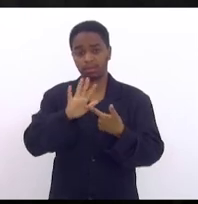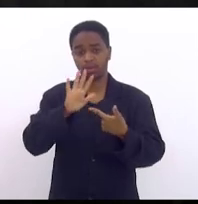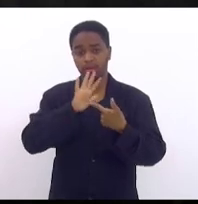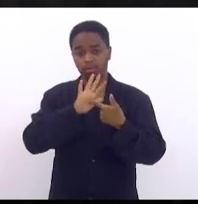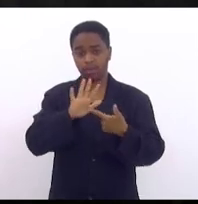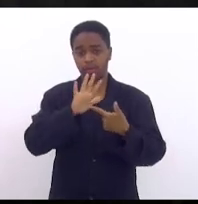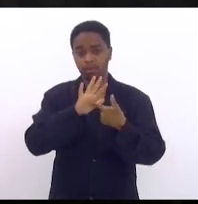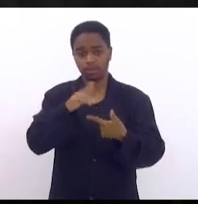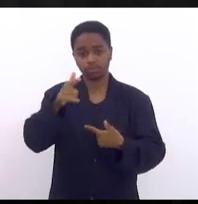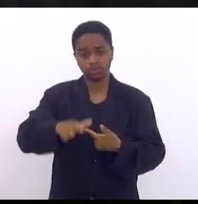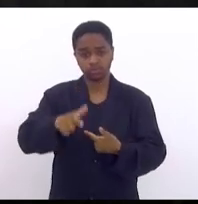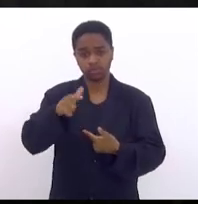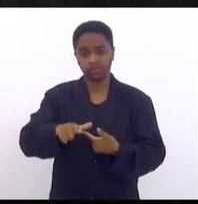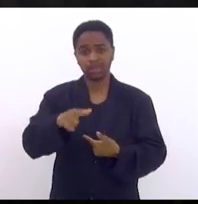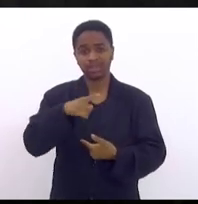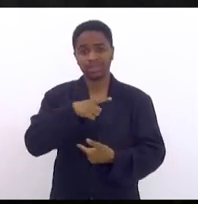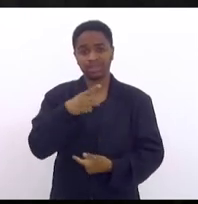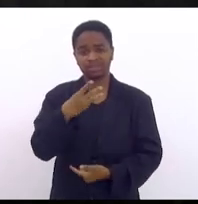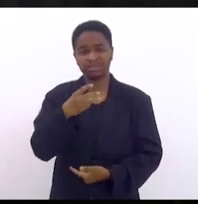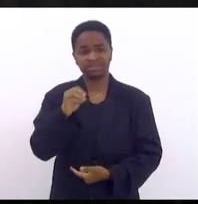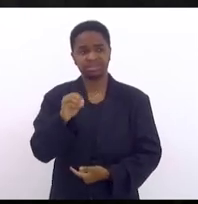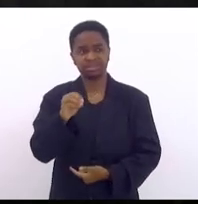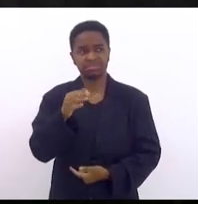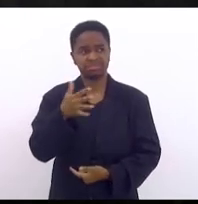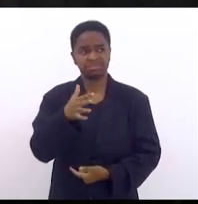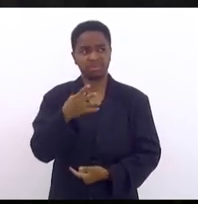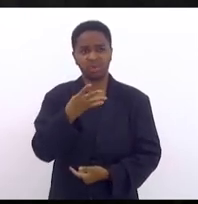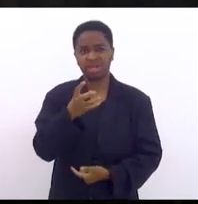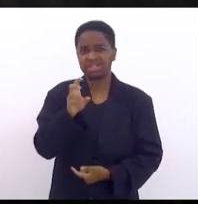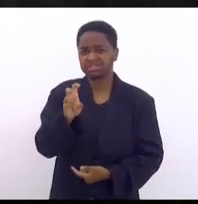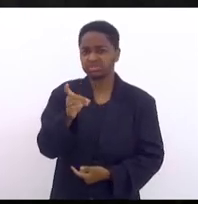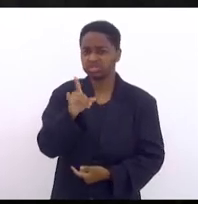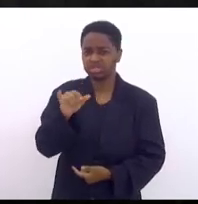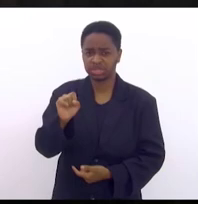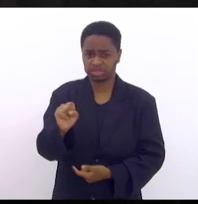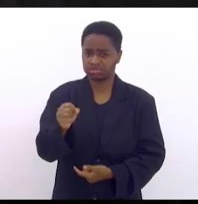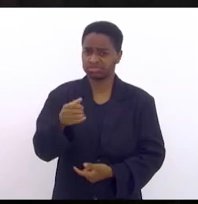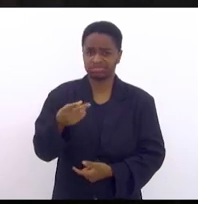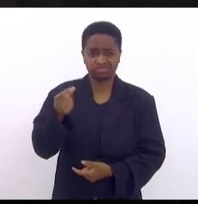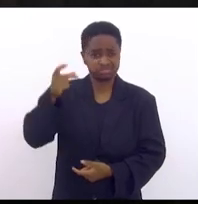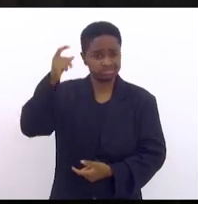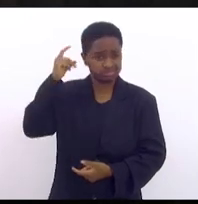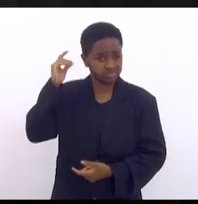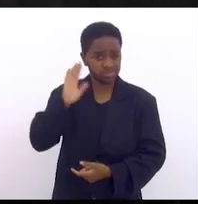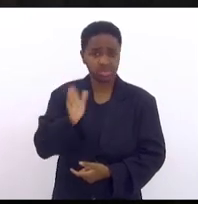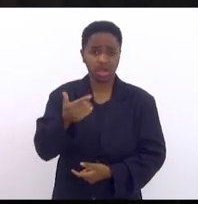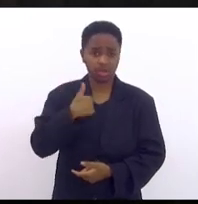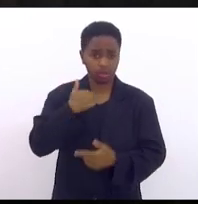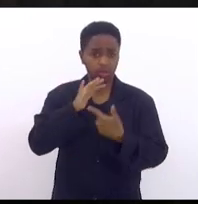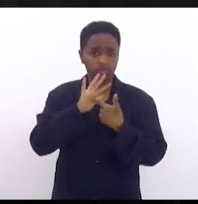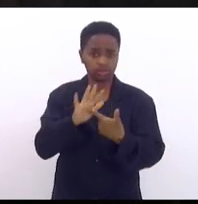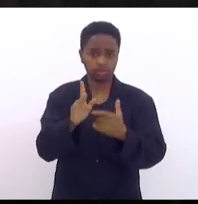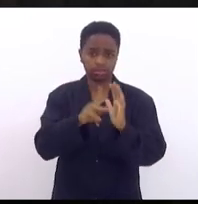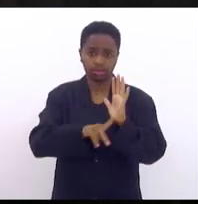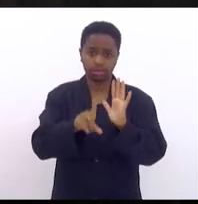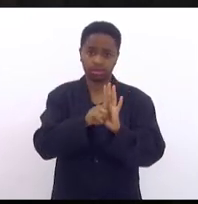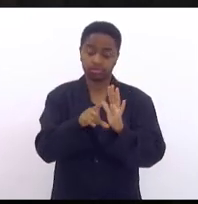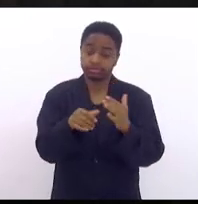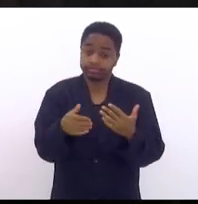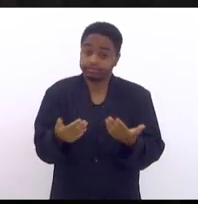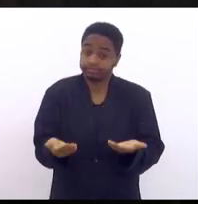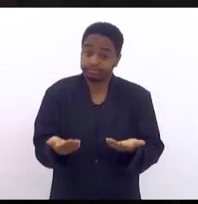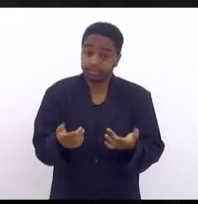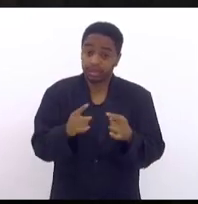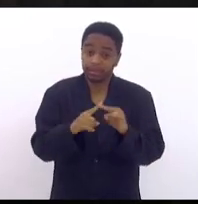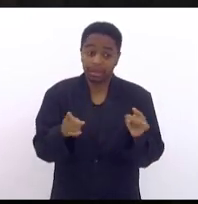reapresentado há mais de 30 ou 45 dias. Eu não sei nem mais qual foi a data que eu apresentei. Bom, e